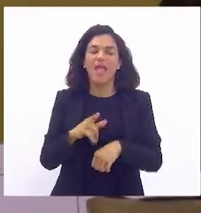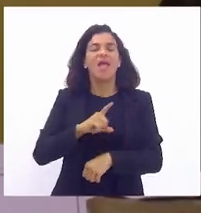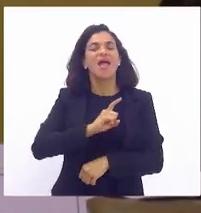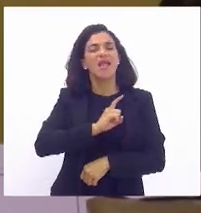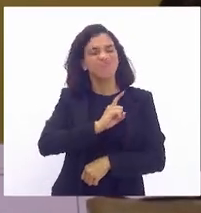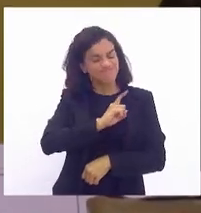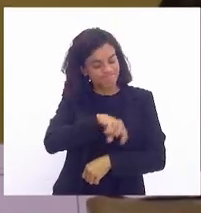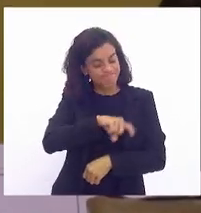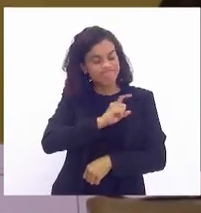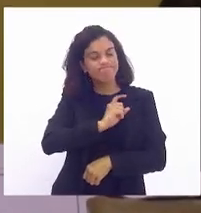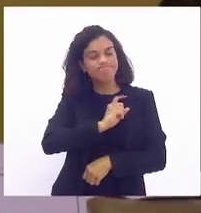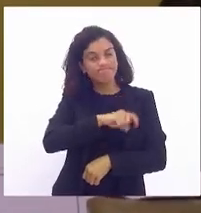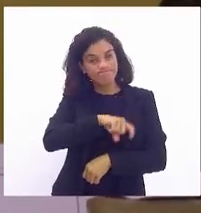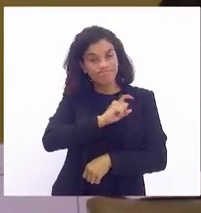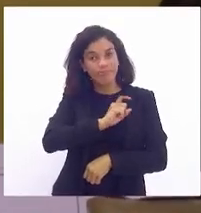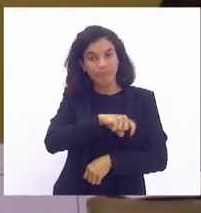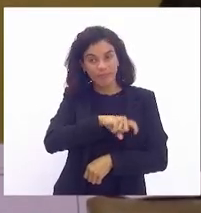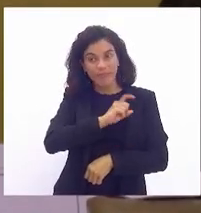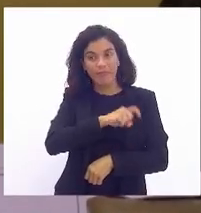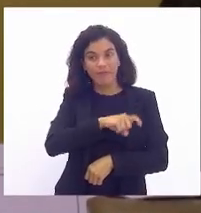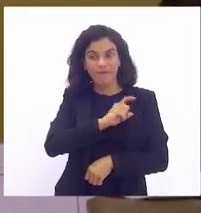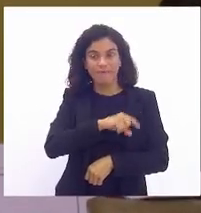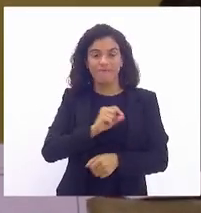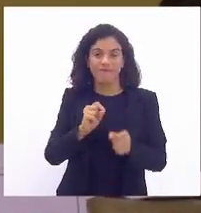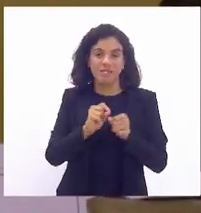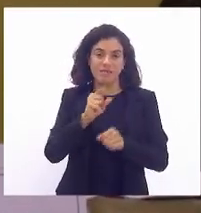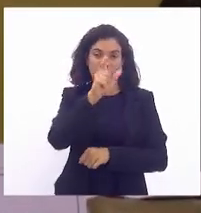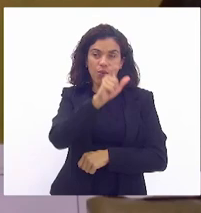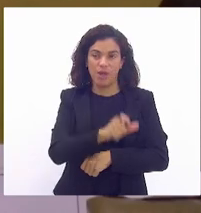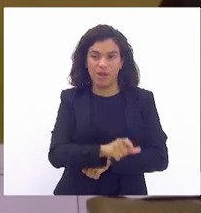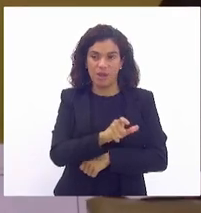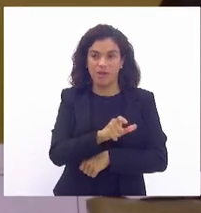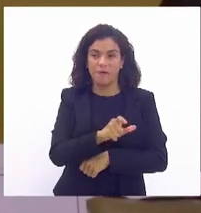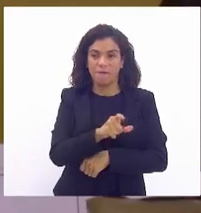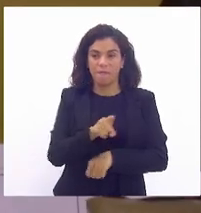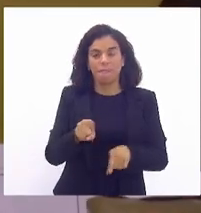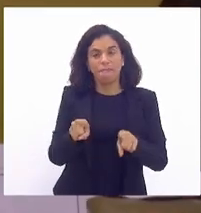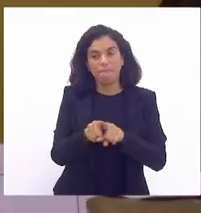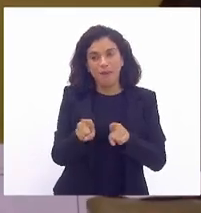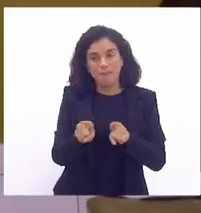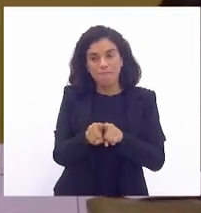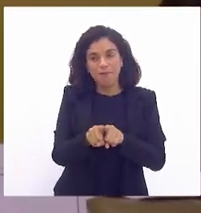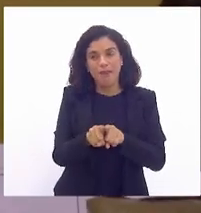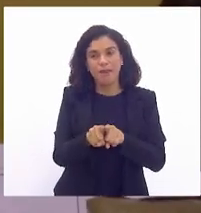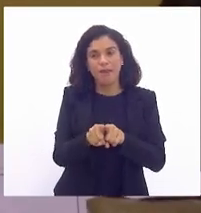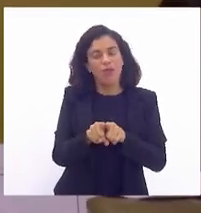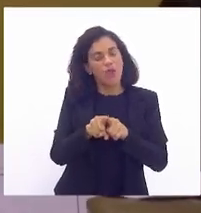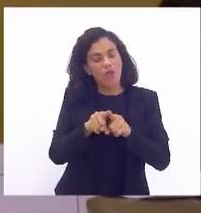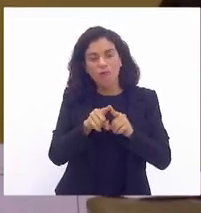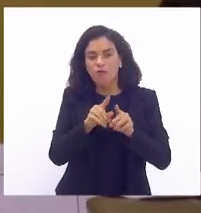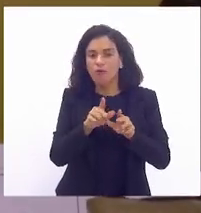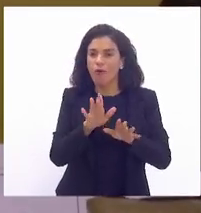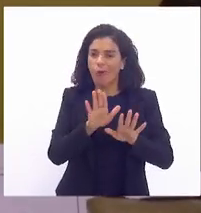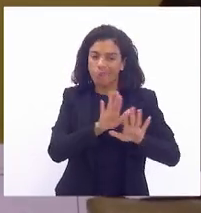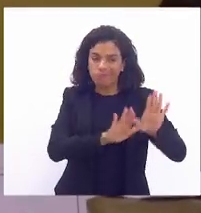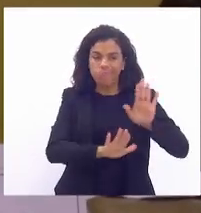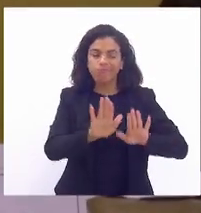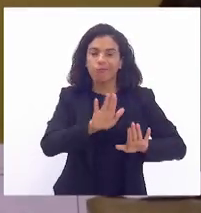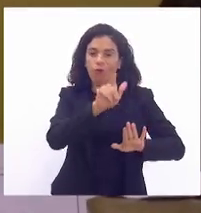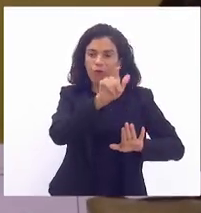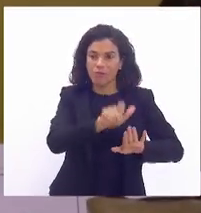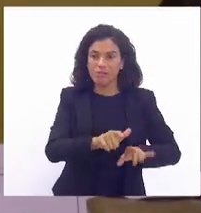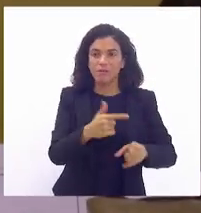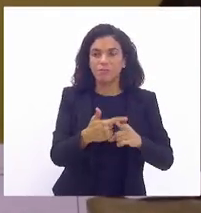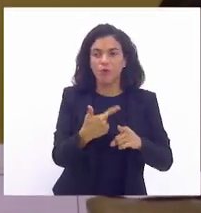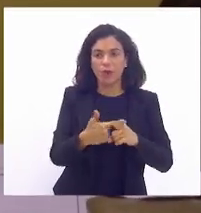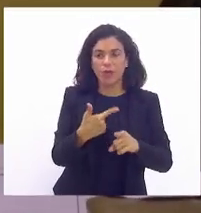sacanagem fazerem isso com ele. E eu vou aliviar contigo porque você, diferente dos seus diretores, seu presidente,